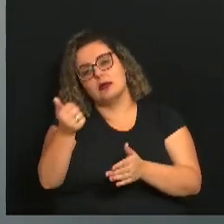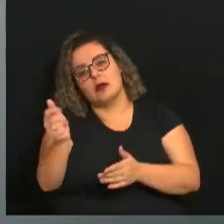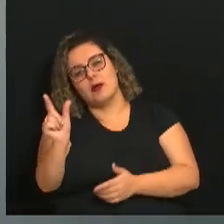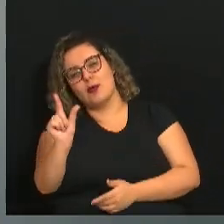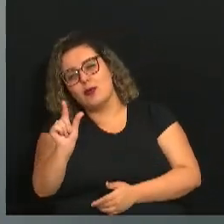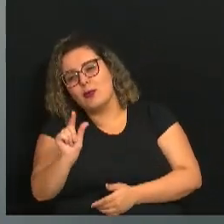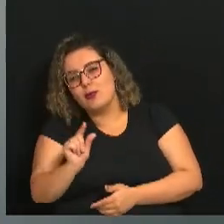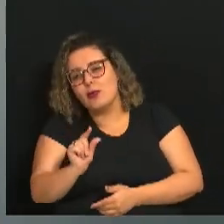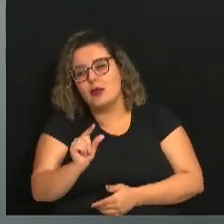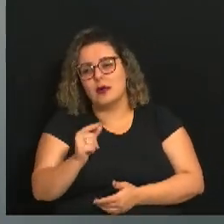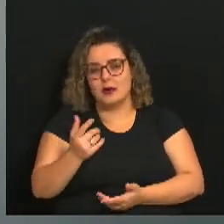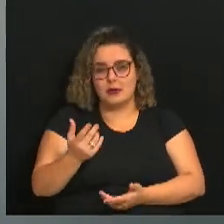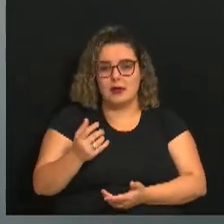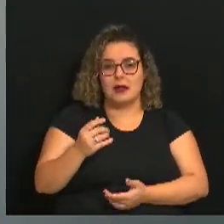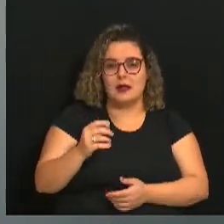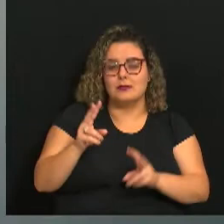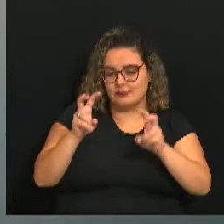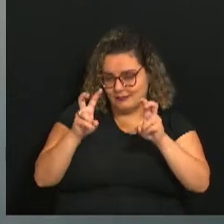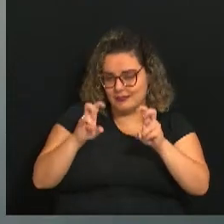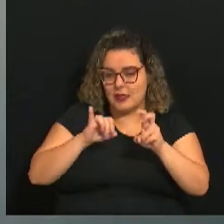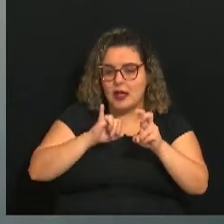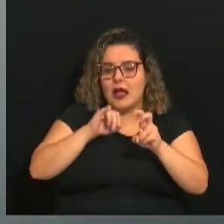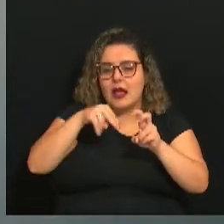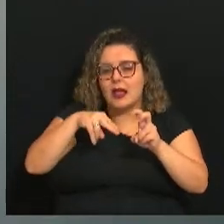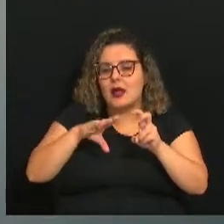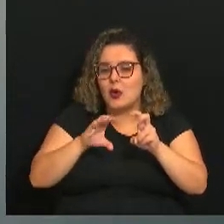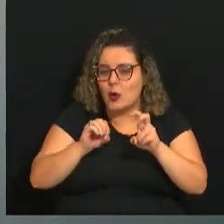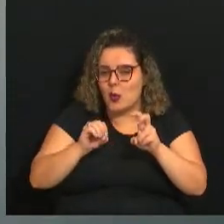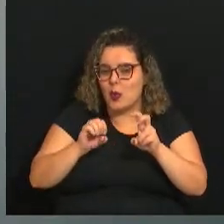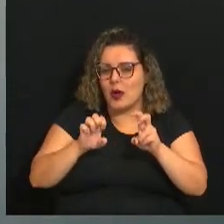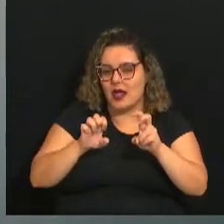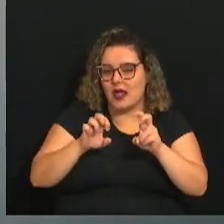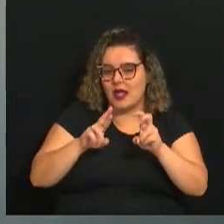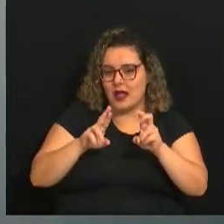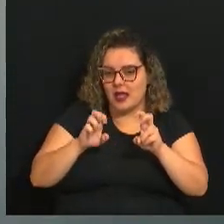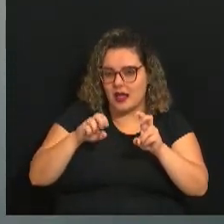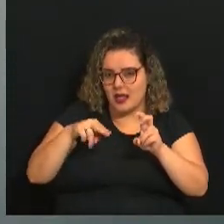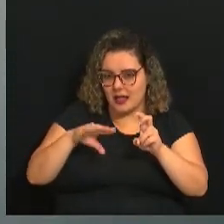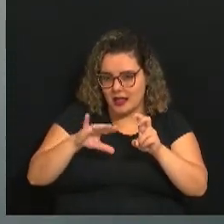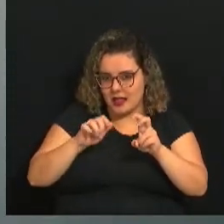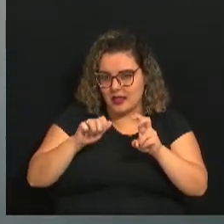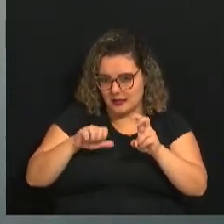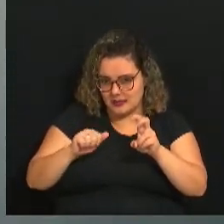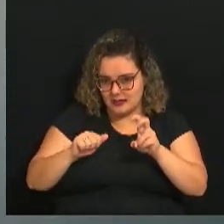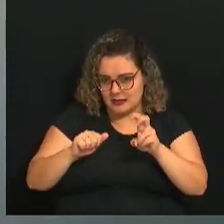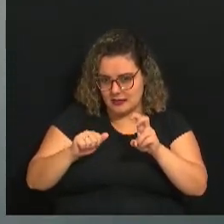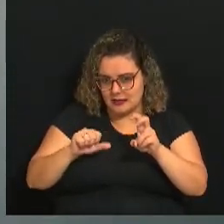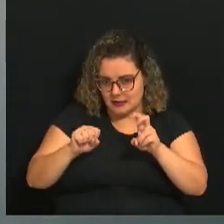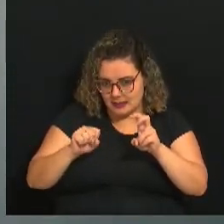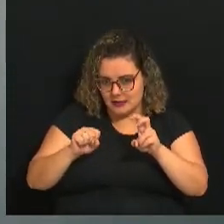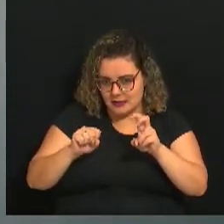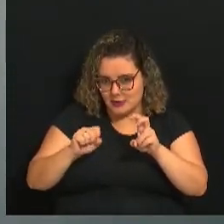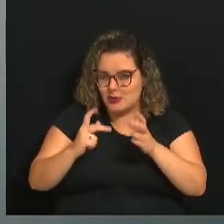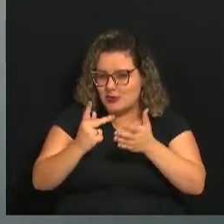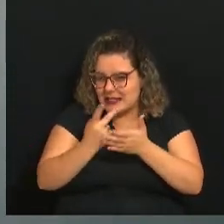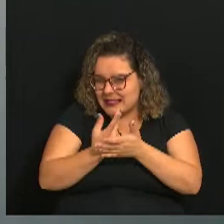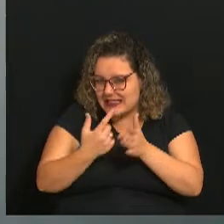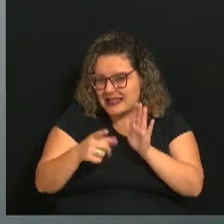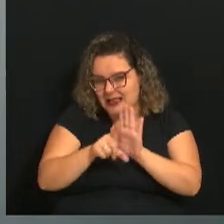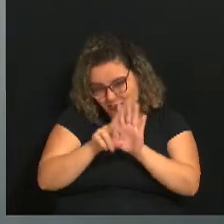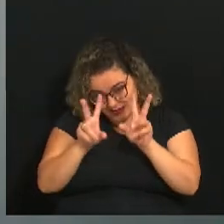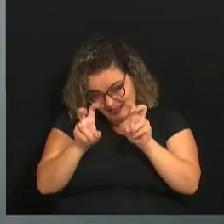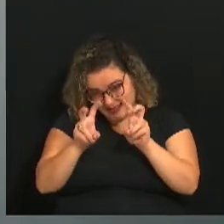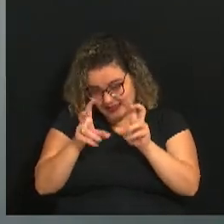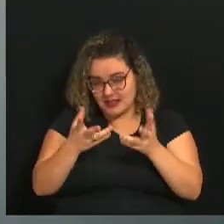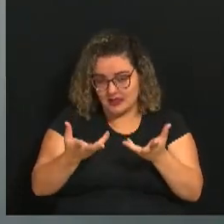de incoerências, né? Mas essas incoerências que existem aí. Então, a gente está trabalhando, sim, para tentar fazer isso. Tá? E a gente